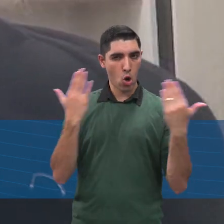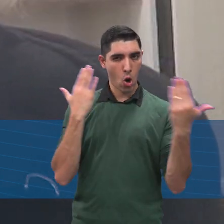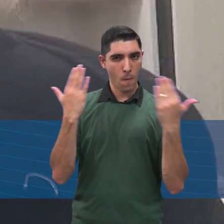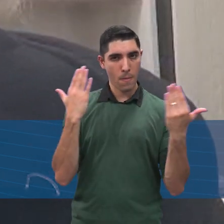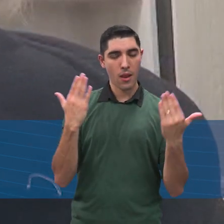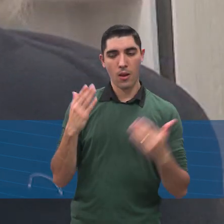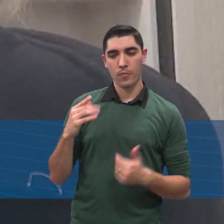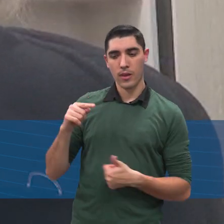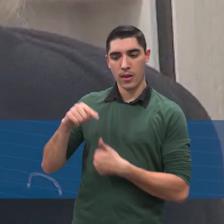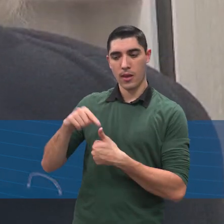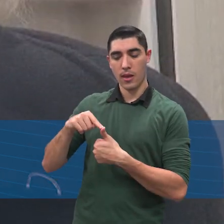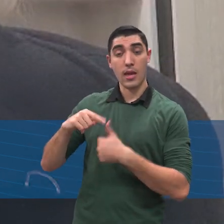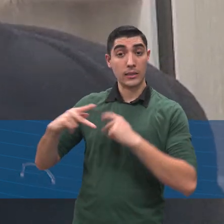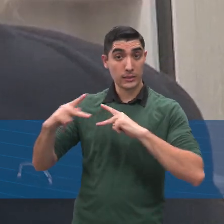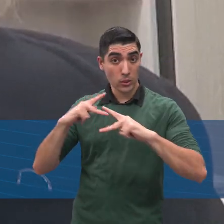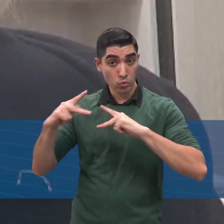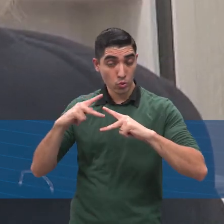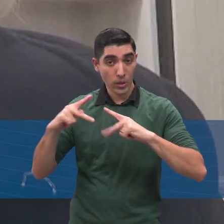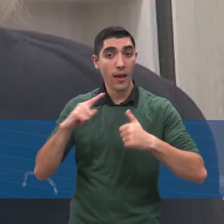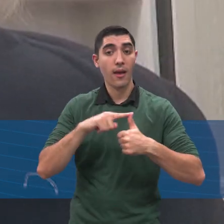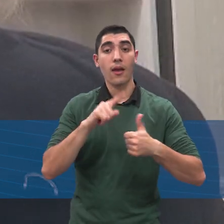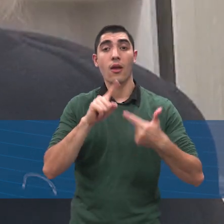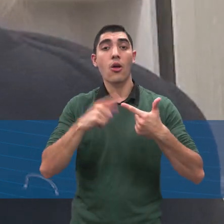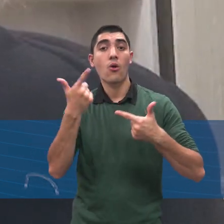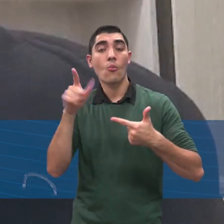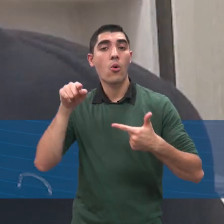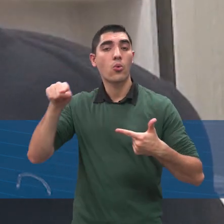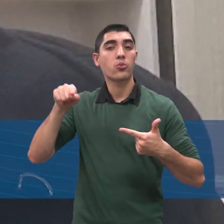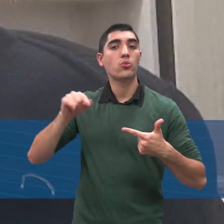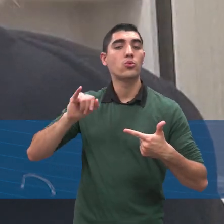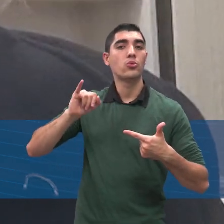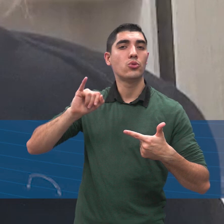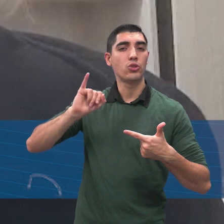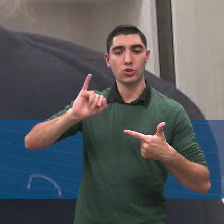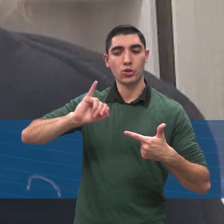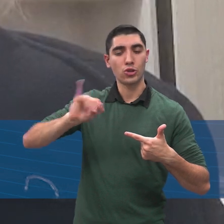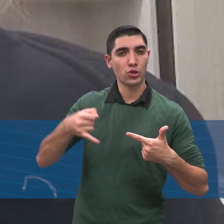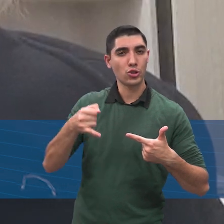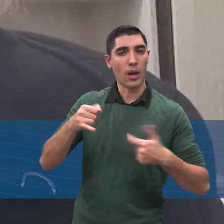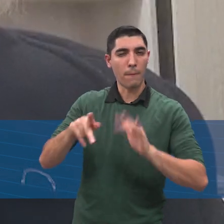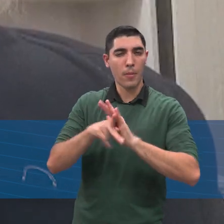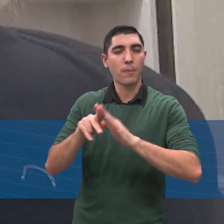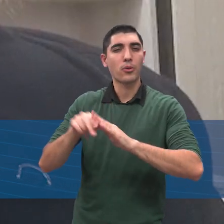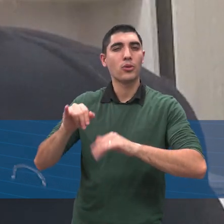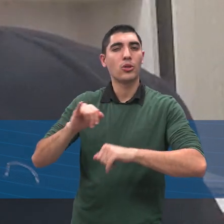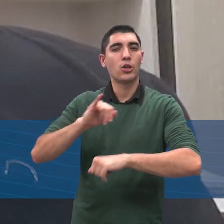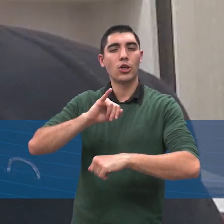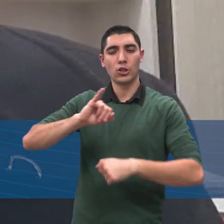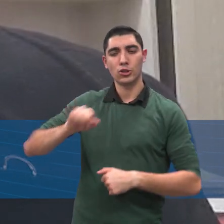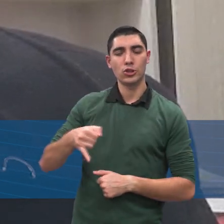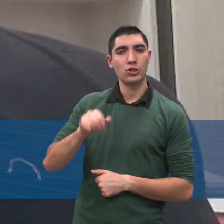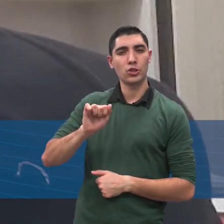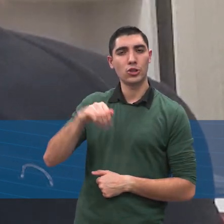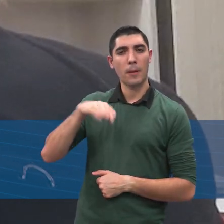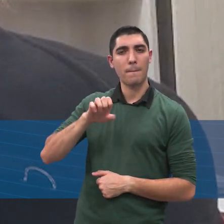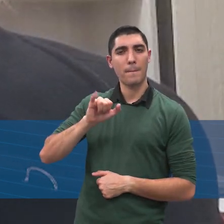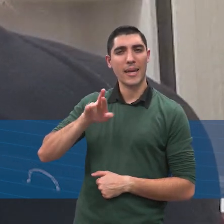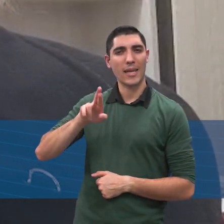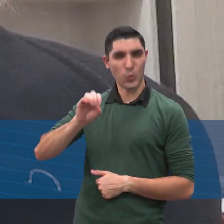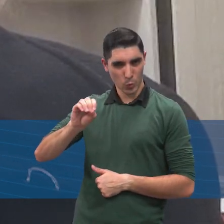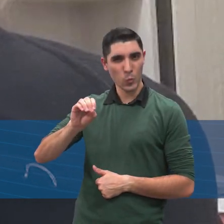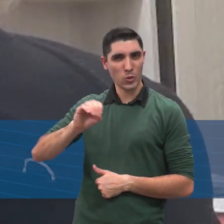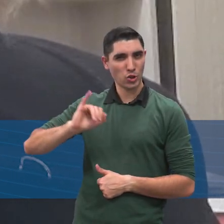Campos e Jambeiro, por exemplo. São próximas, mas possuem dinâmicas